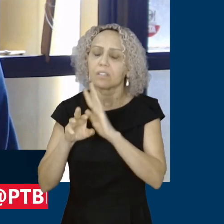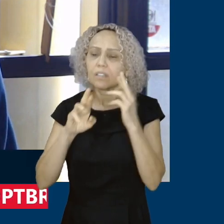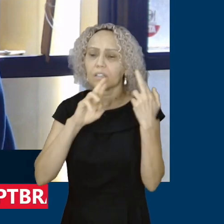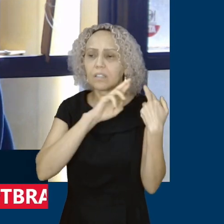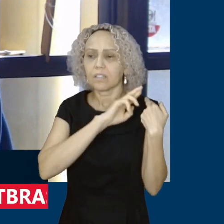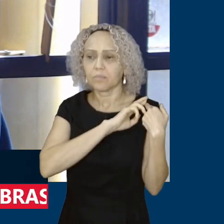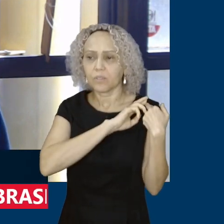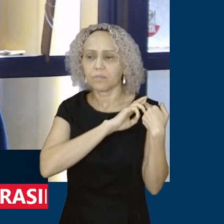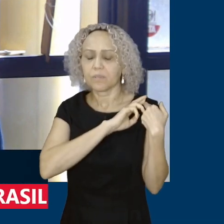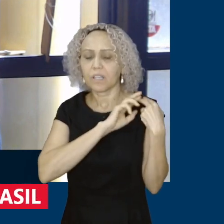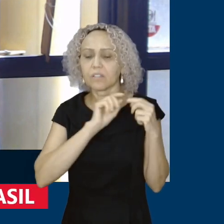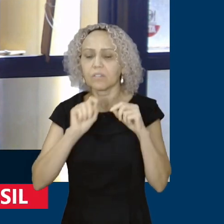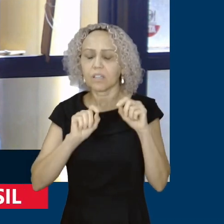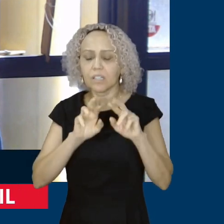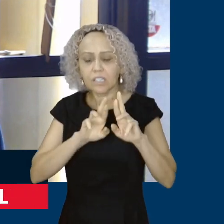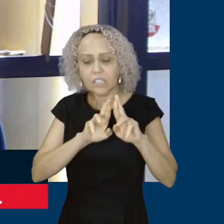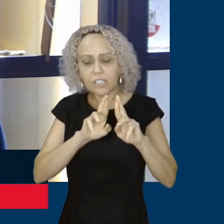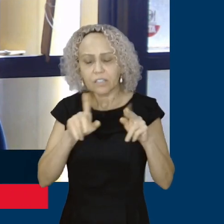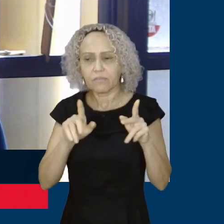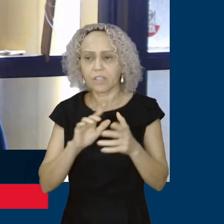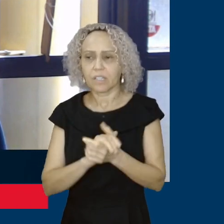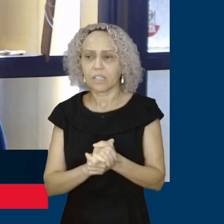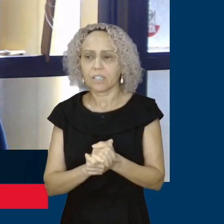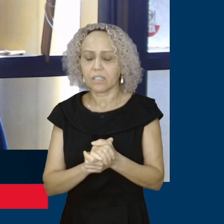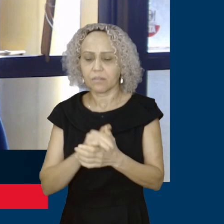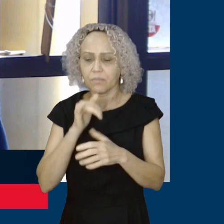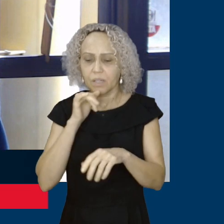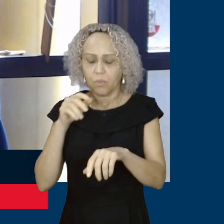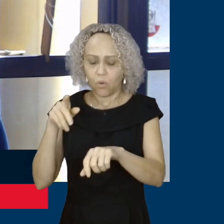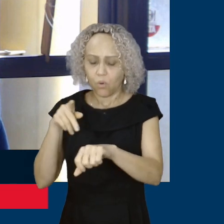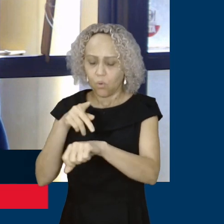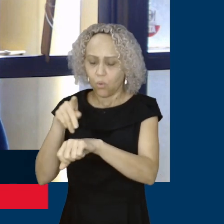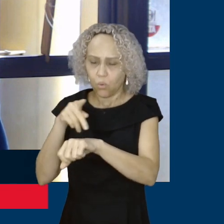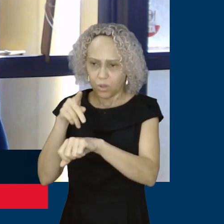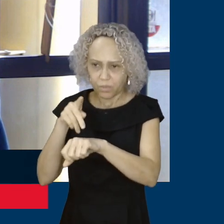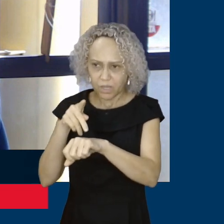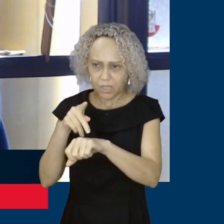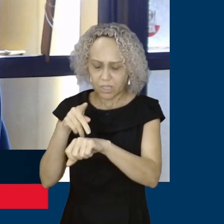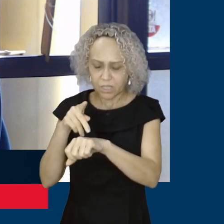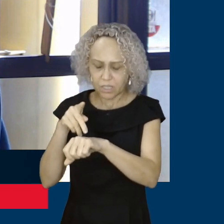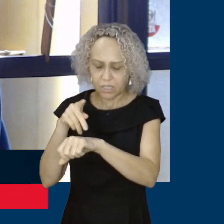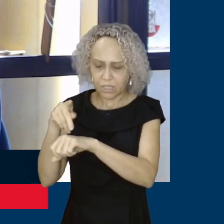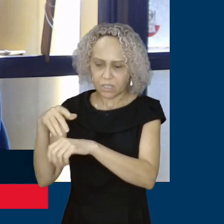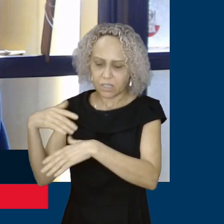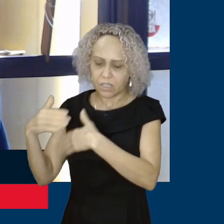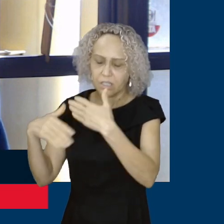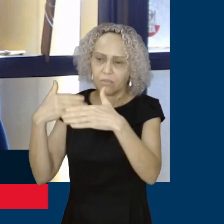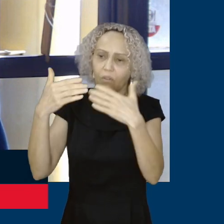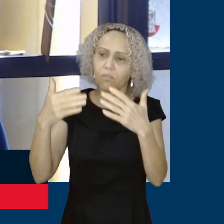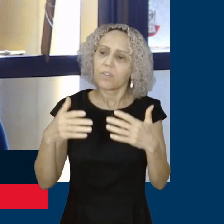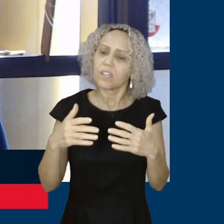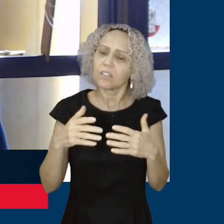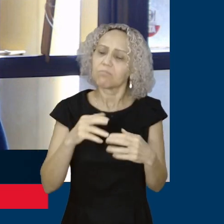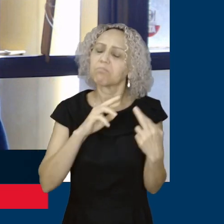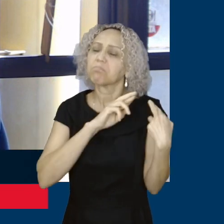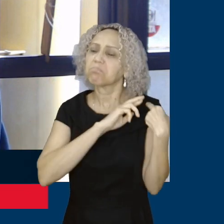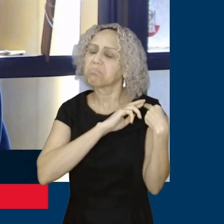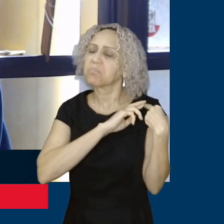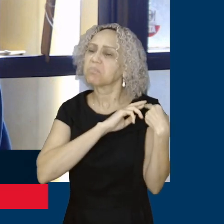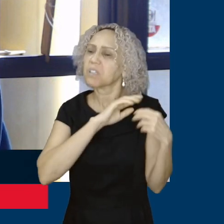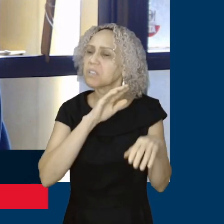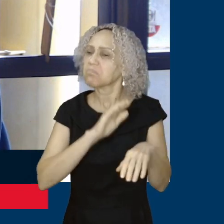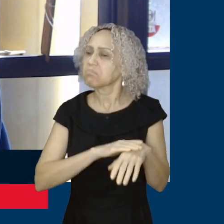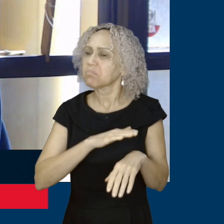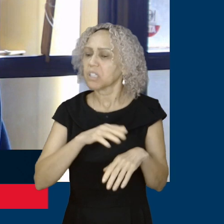responsabilidade diferenciada. Então, os países desenvolvidos têm maior responsabilidade para